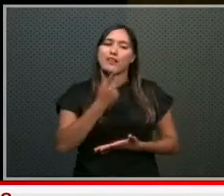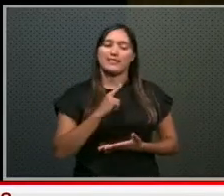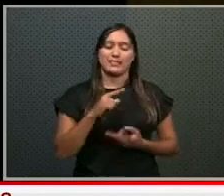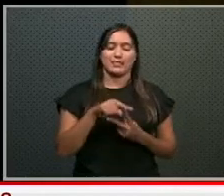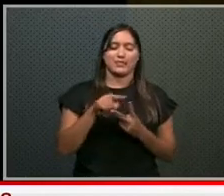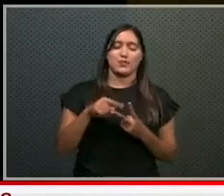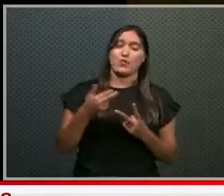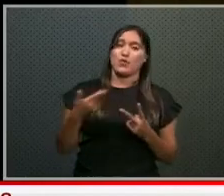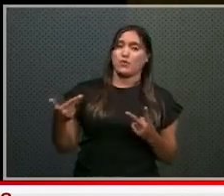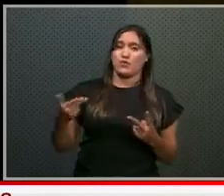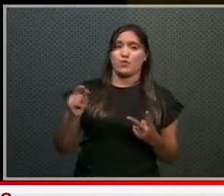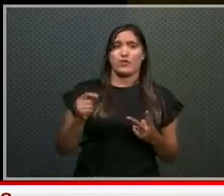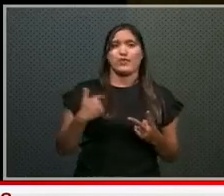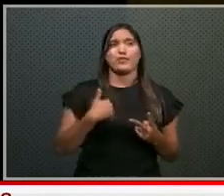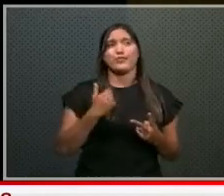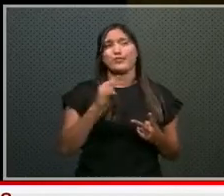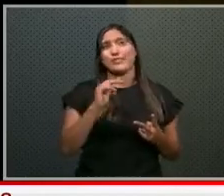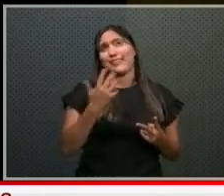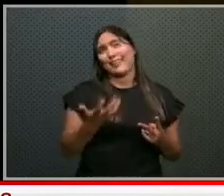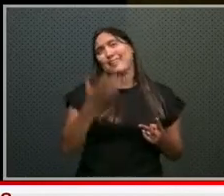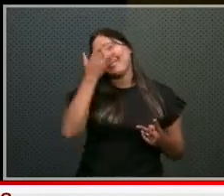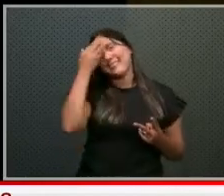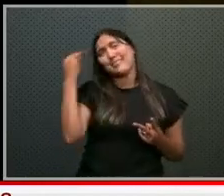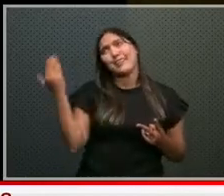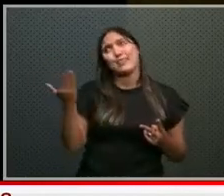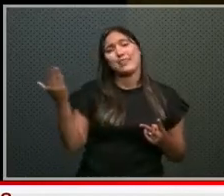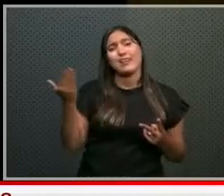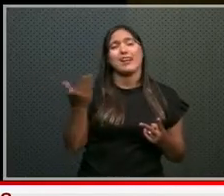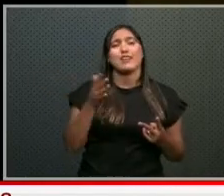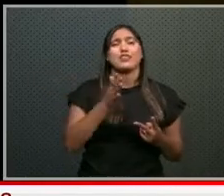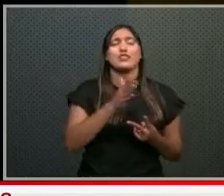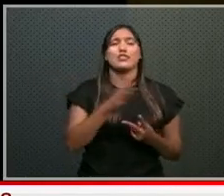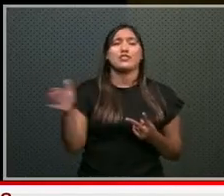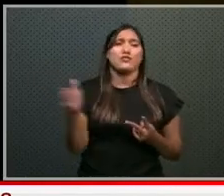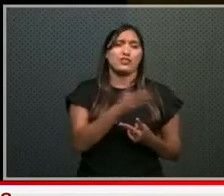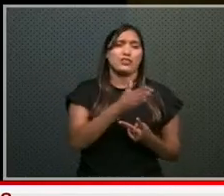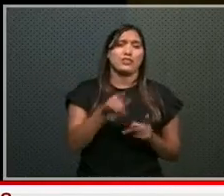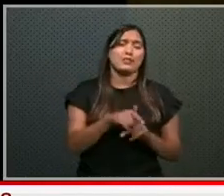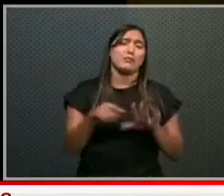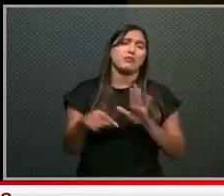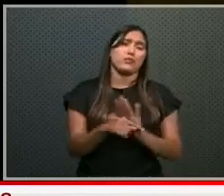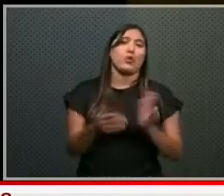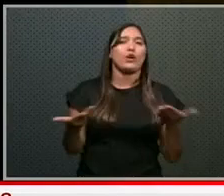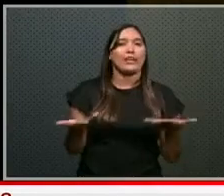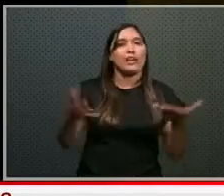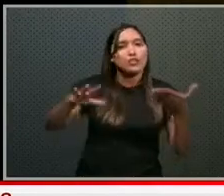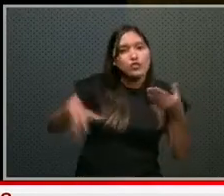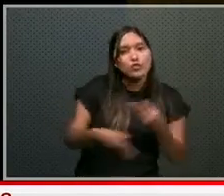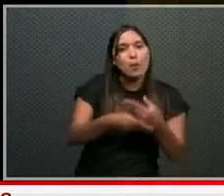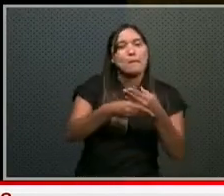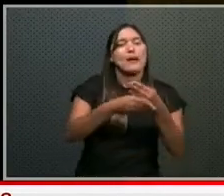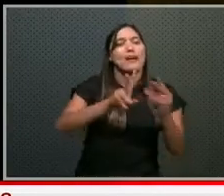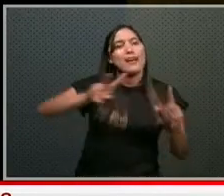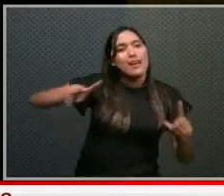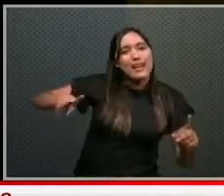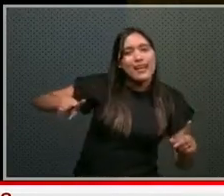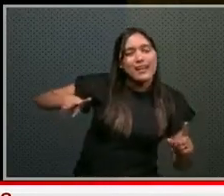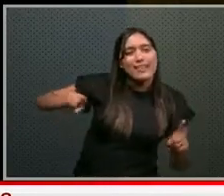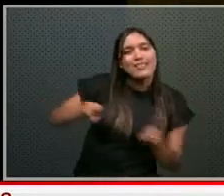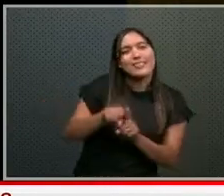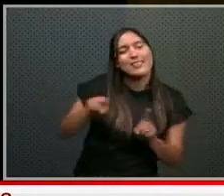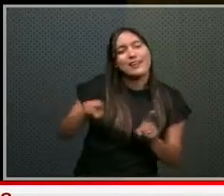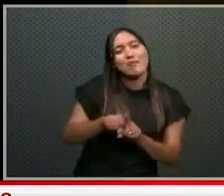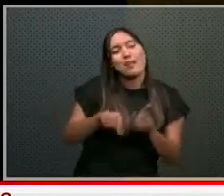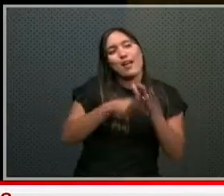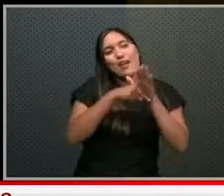tem duas contas que nós queremos esquecer por enquanto que a conta de dividir e de subtrair nós viemos para somar ao cenário